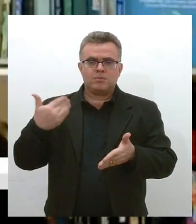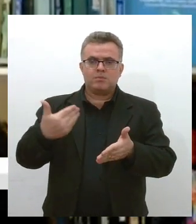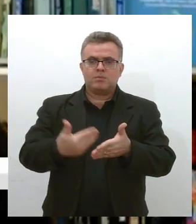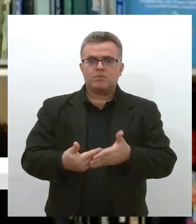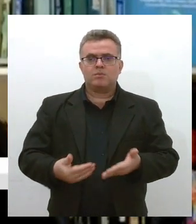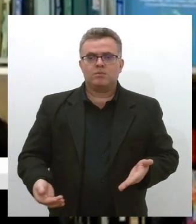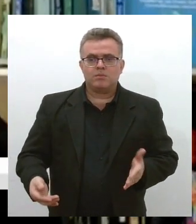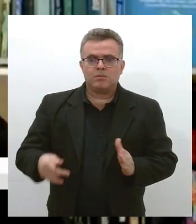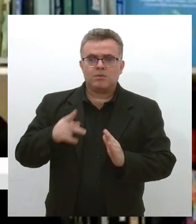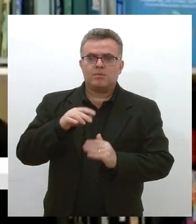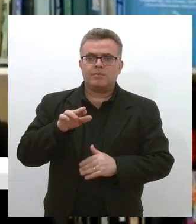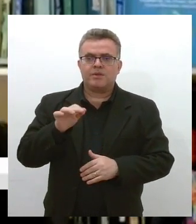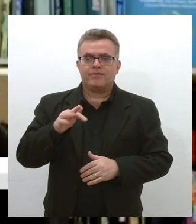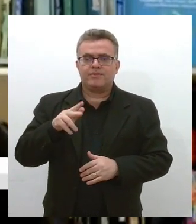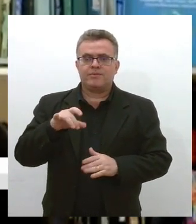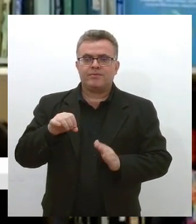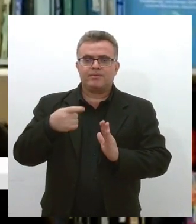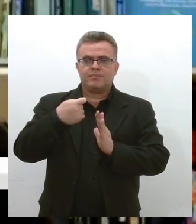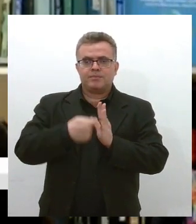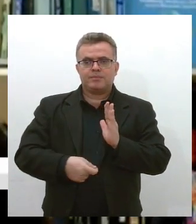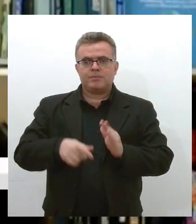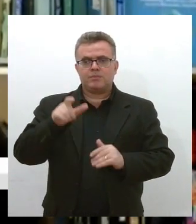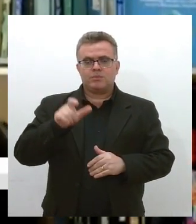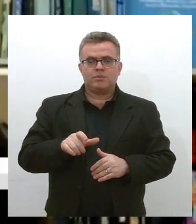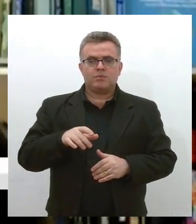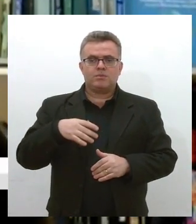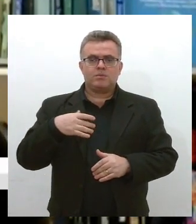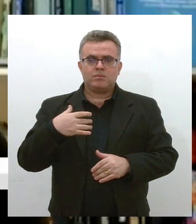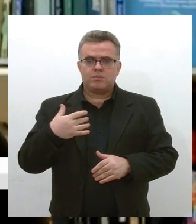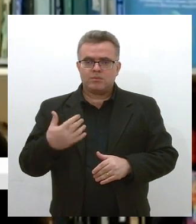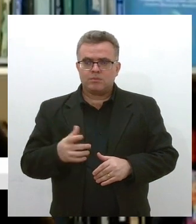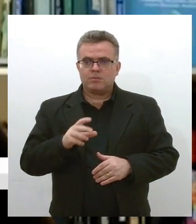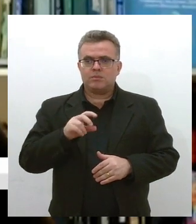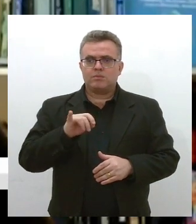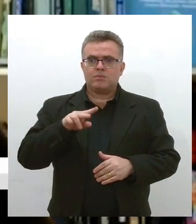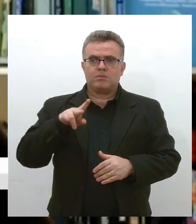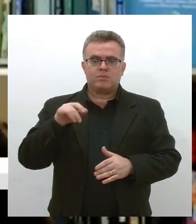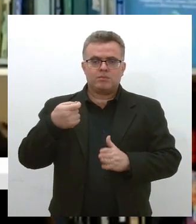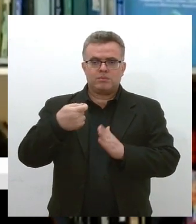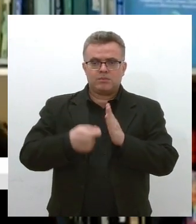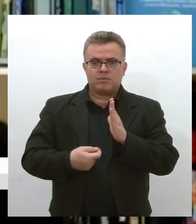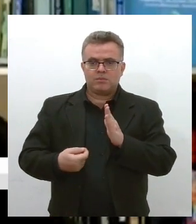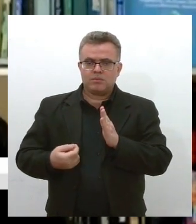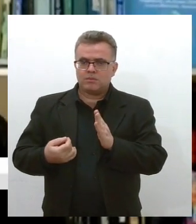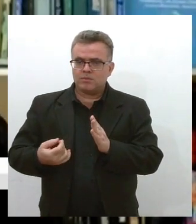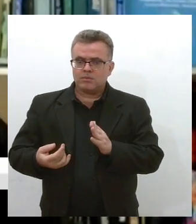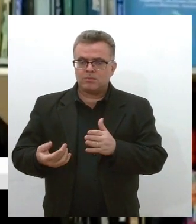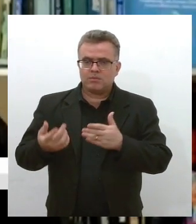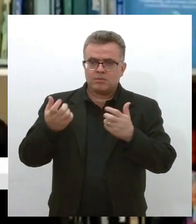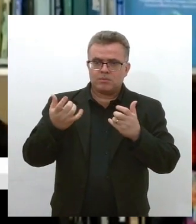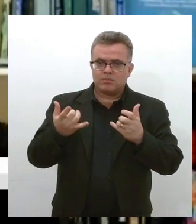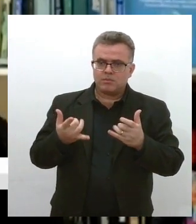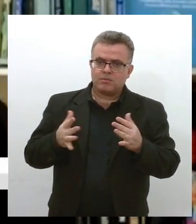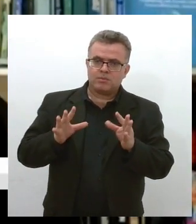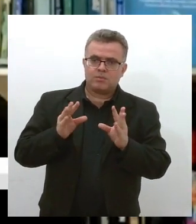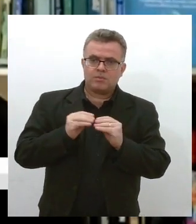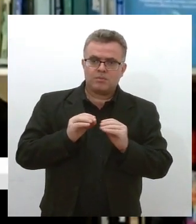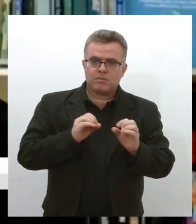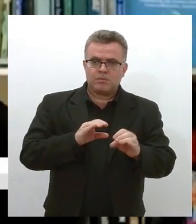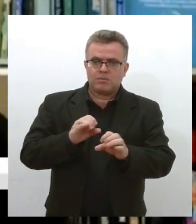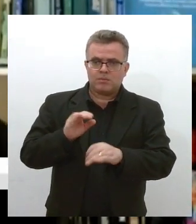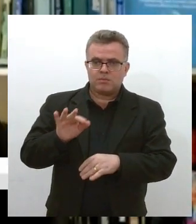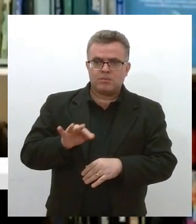pesquisadora Maria Júlia Kovács que gentilmente escreveu para falar sobre essa coisa da educação para a morte, de por